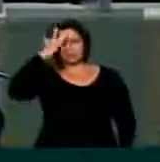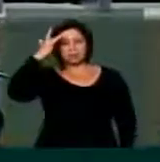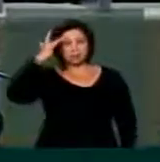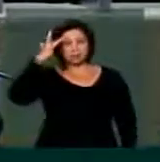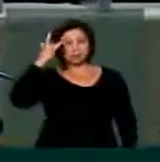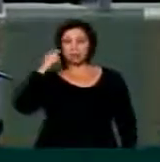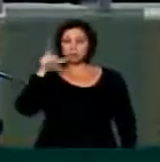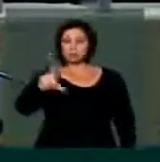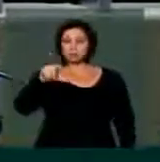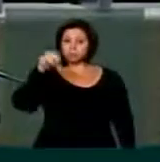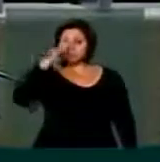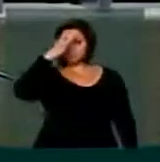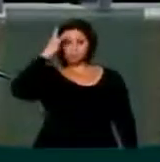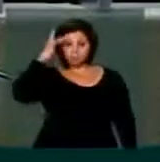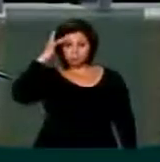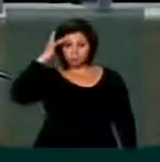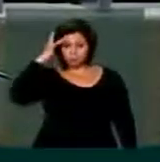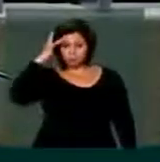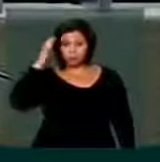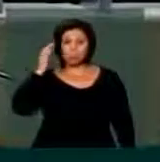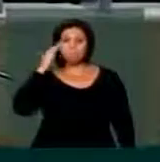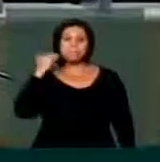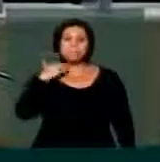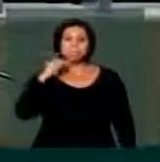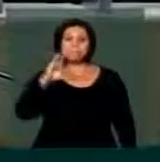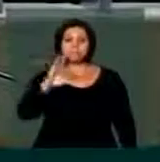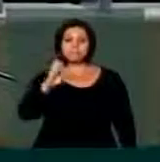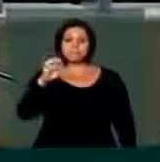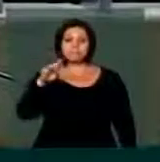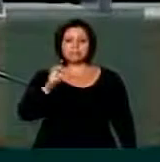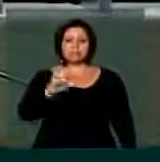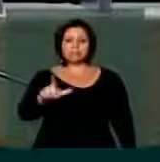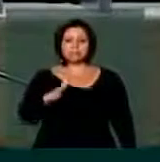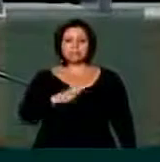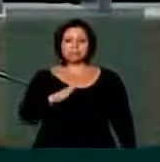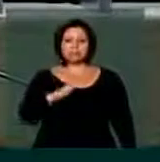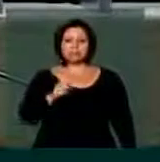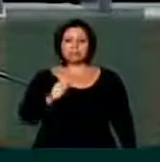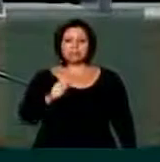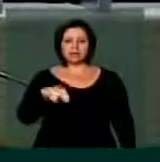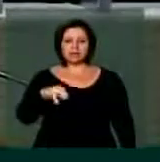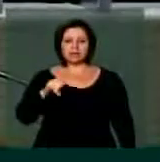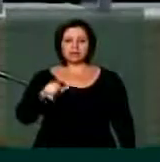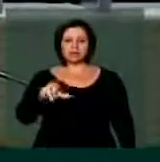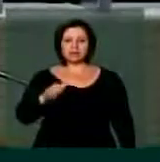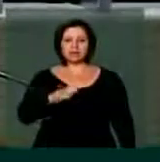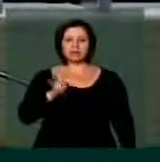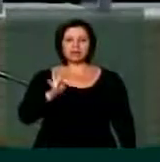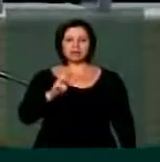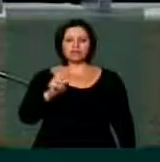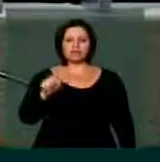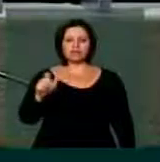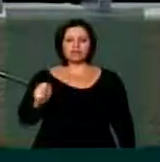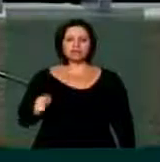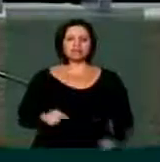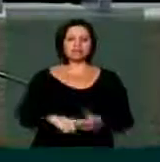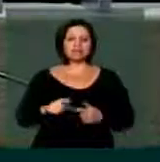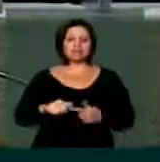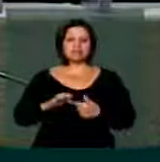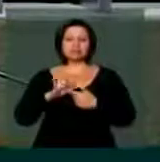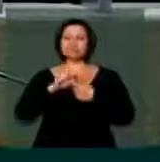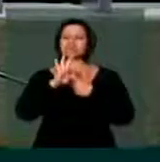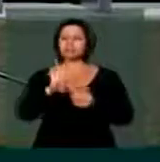candidato a Banco Central, chamado Armínio Fraga. Esse, claramente,